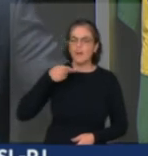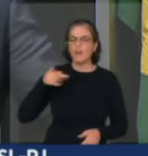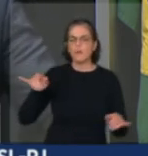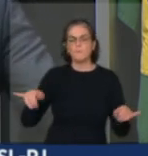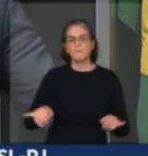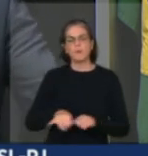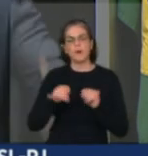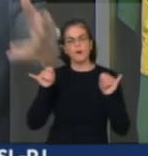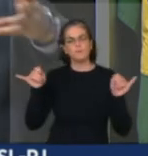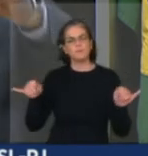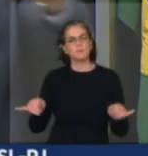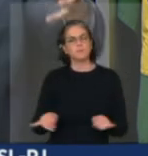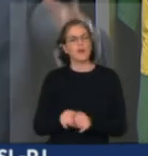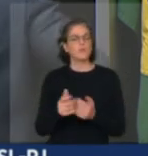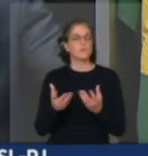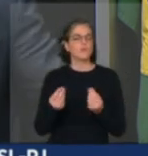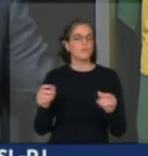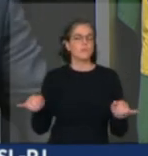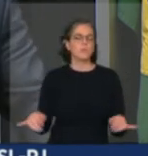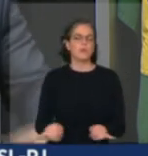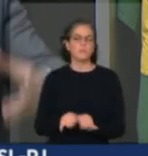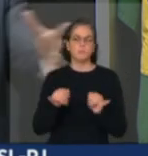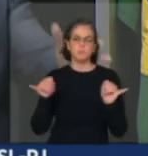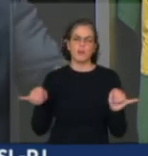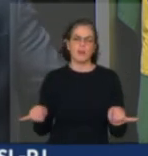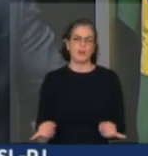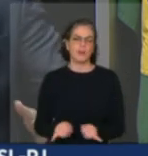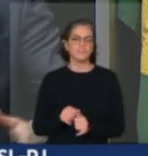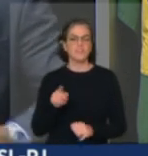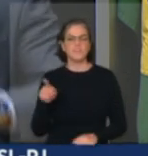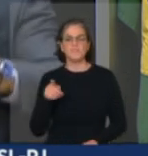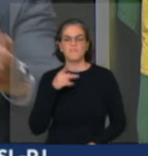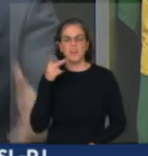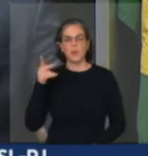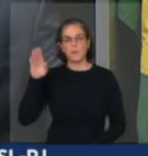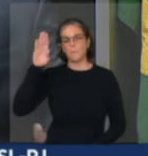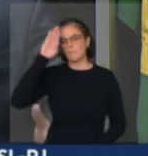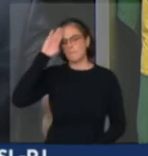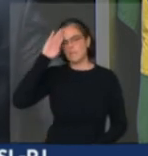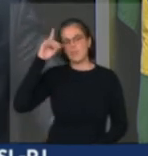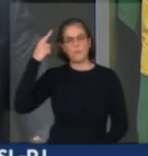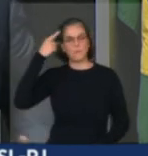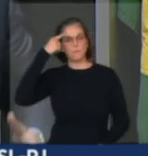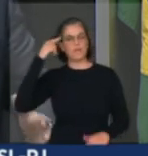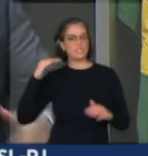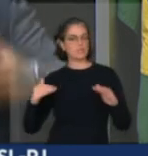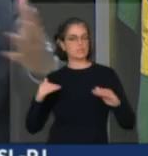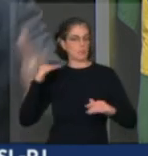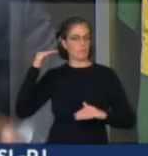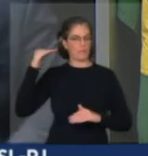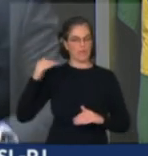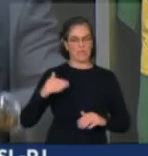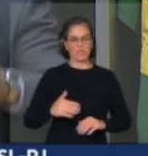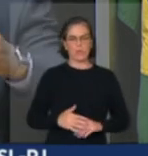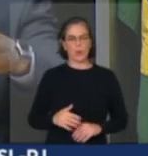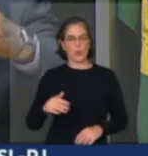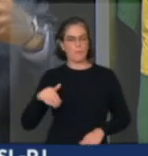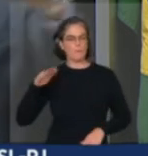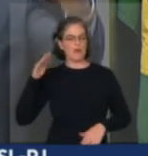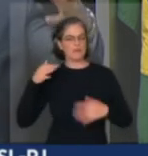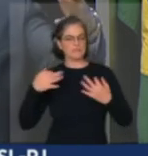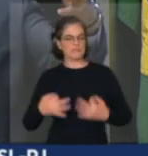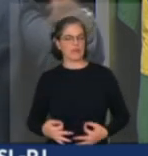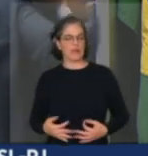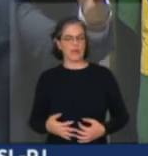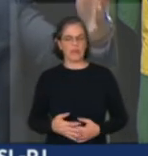besteira. Falando, por exemplo, que os militares se acham superiores e mais honestos, como